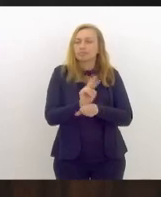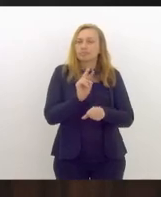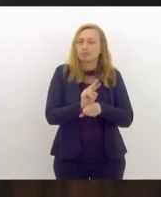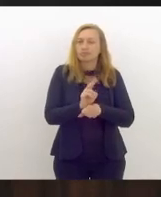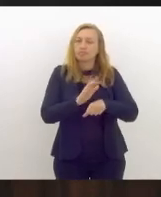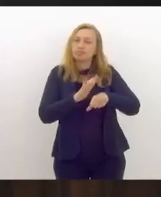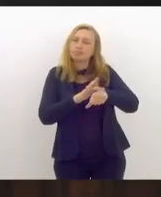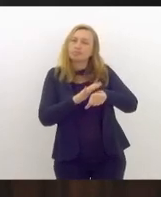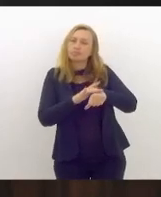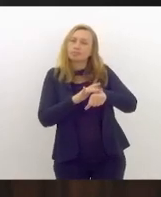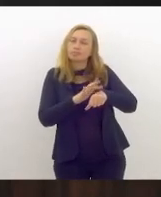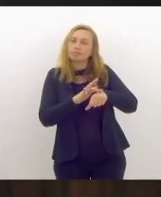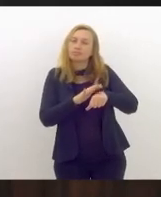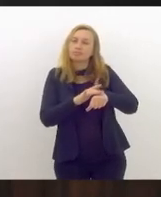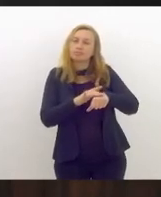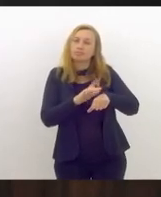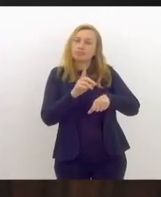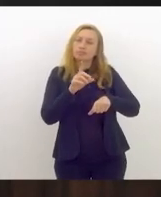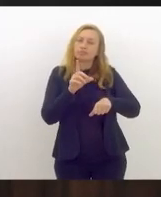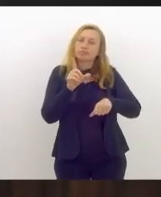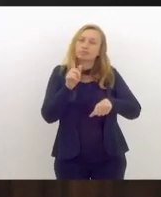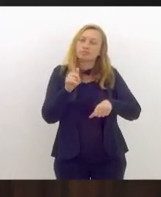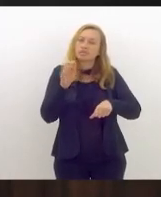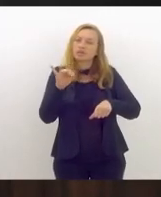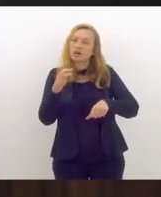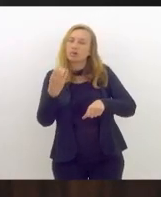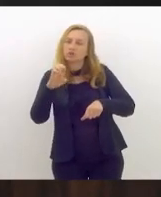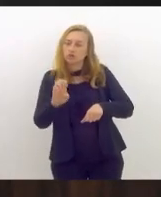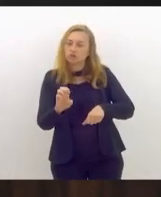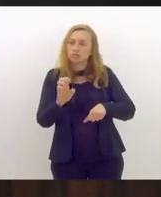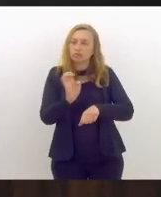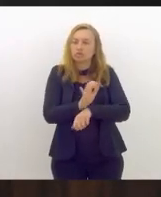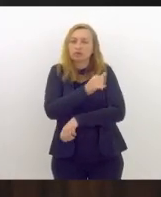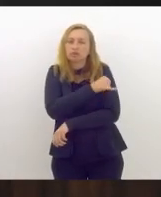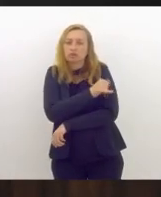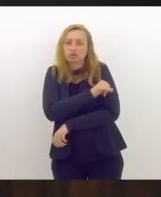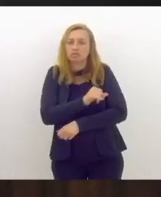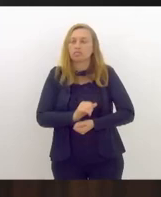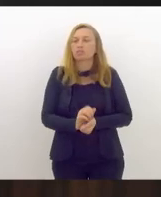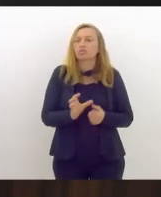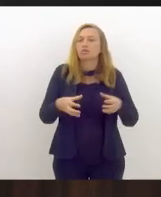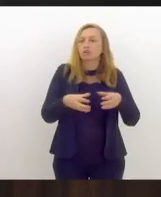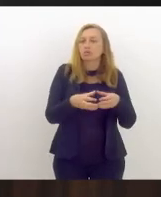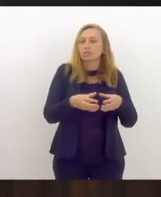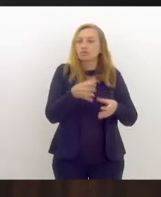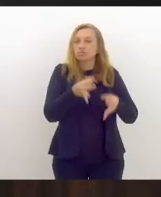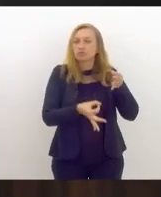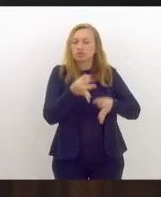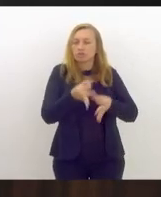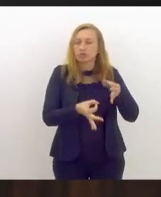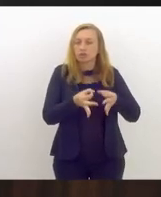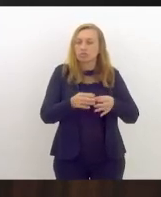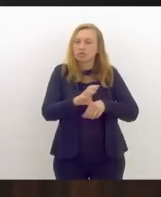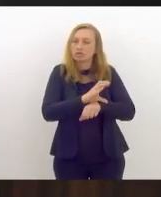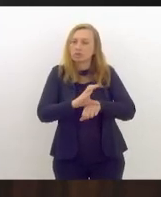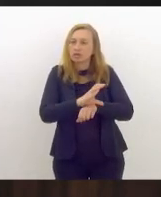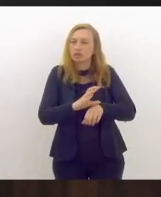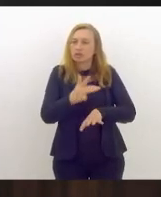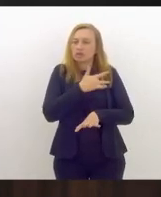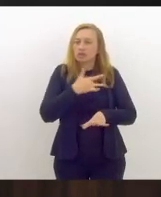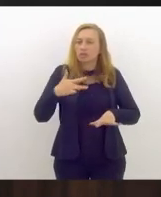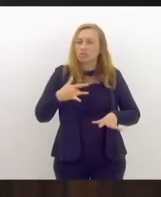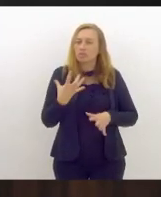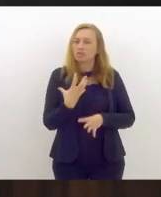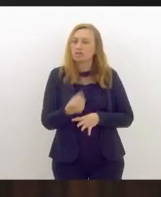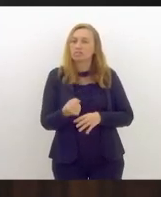doença de Gaucher no âmbito do Estado do Rio de Janeiro. Pareceres da Comissão de Constituição e Justiça pela condicionalidade. Saúde